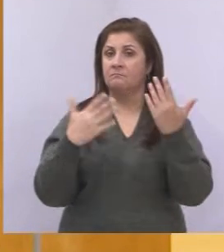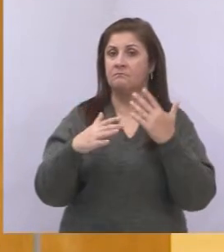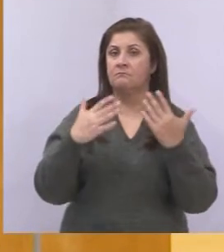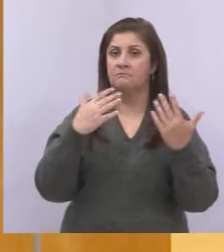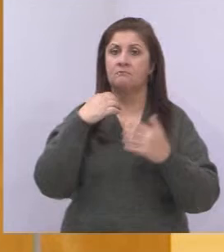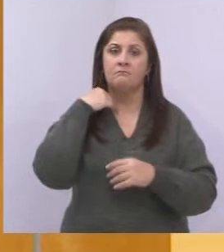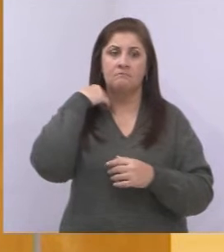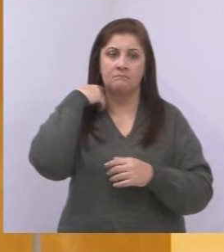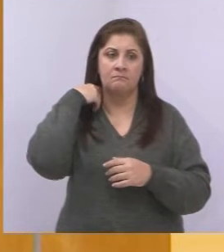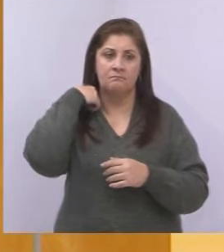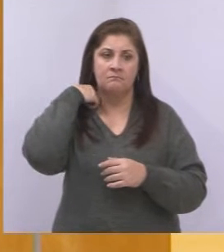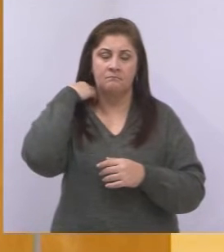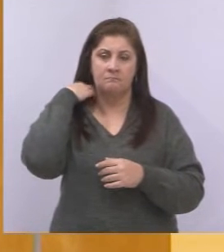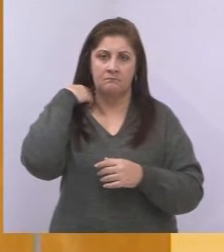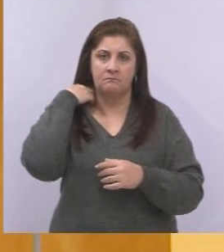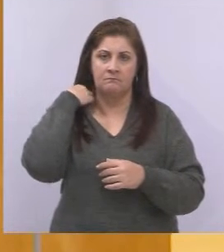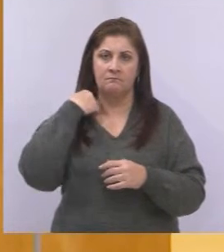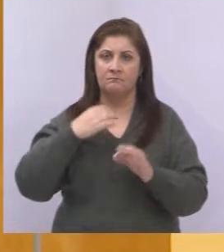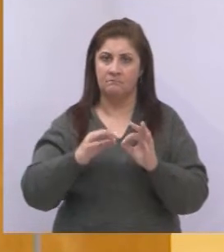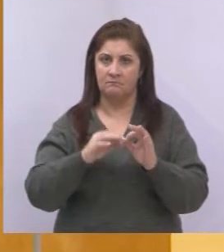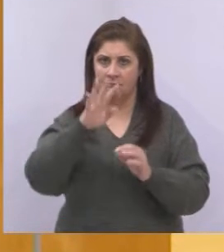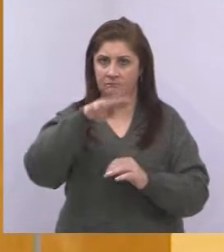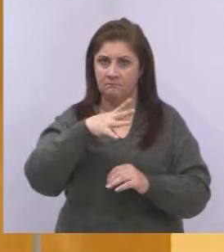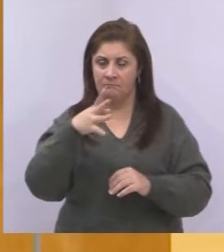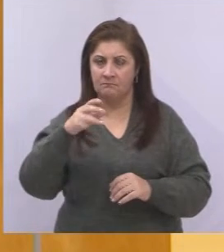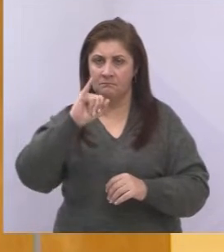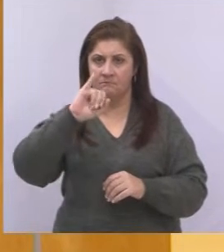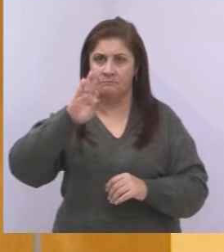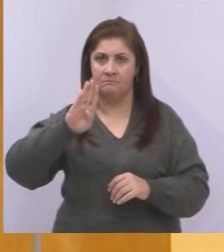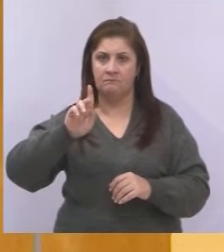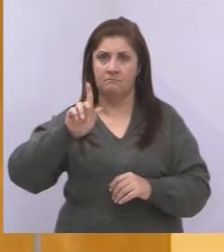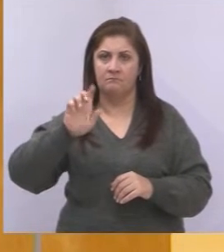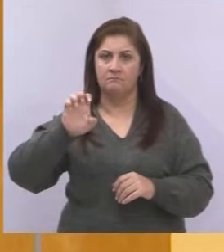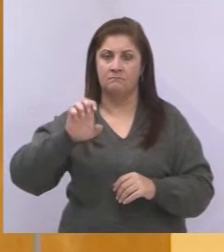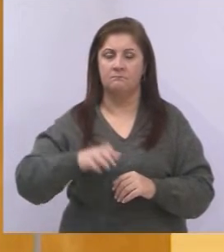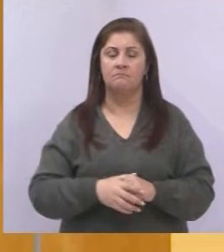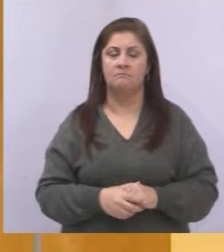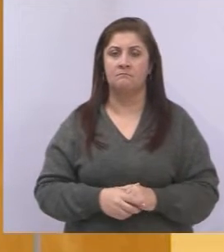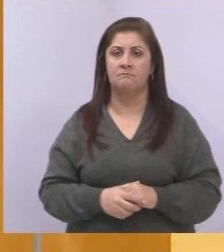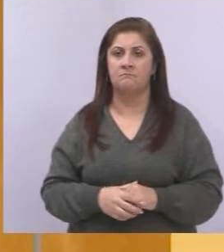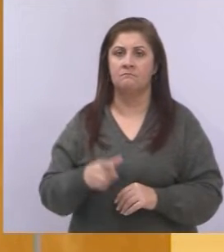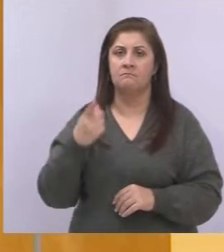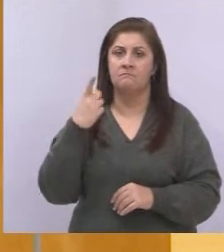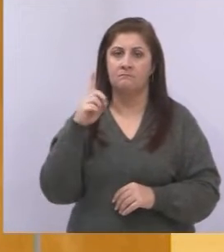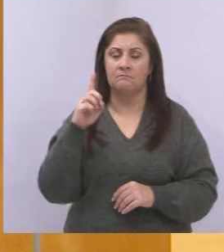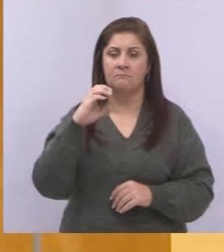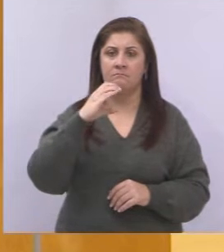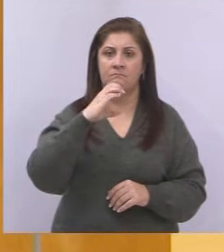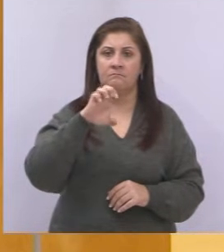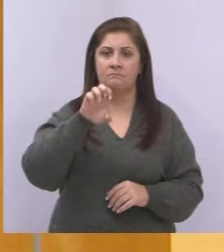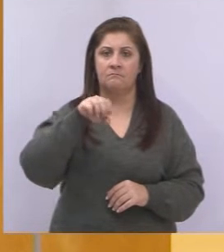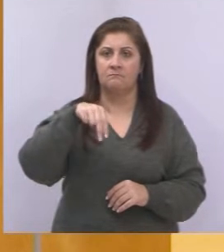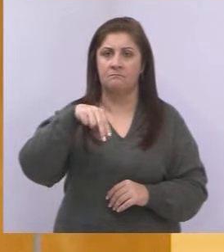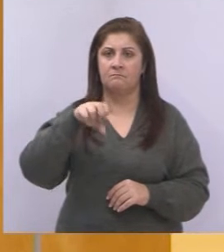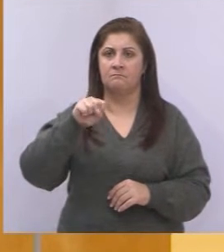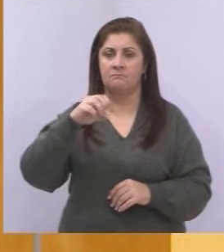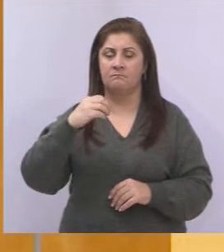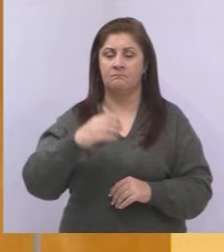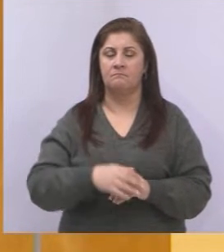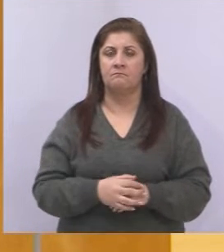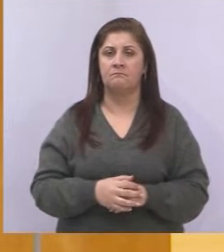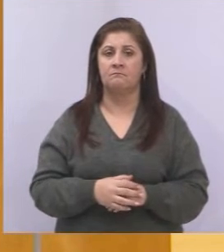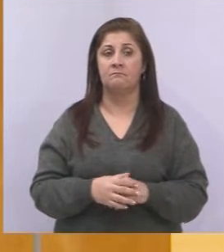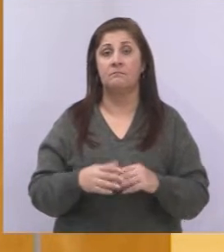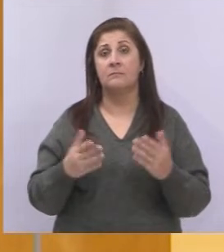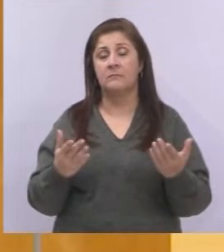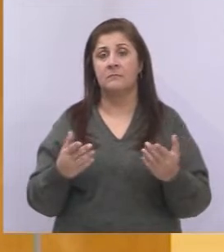vida, medido pelo IBGE. Isso foi o último censo que nós tivemos. Lógico que, devido à pandemia,